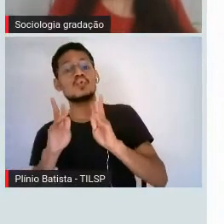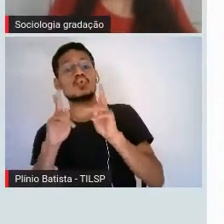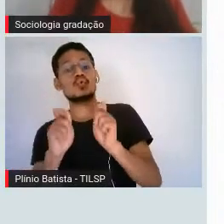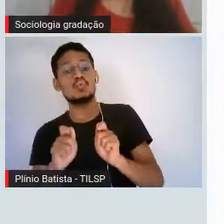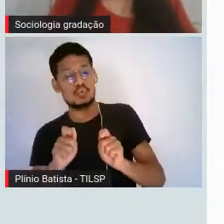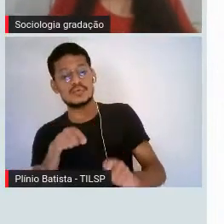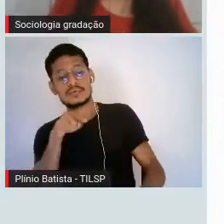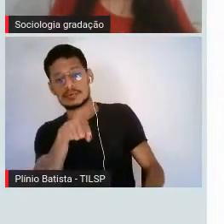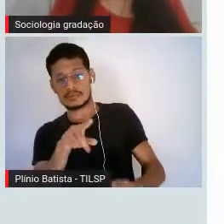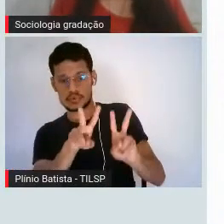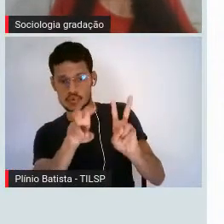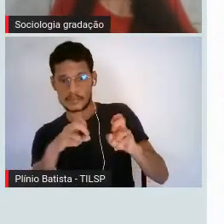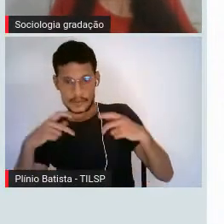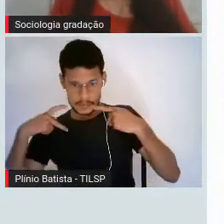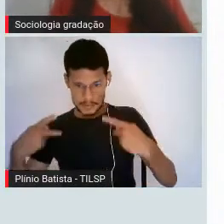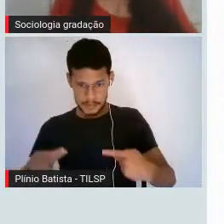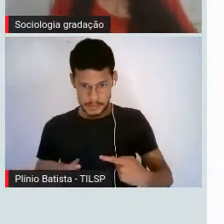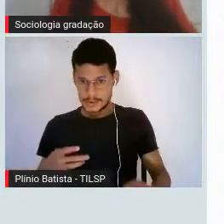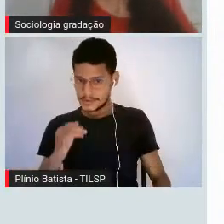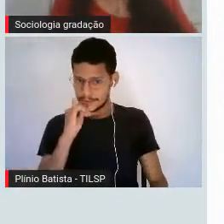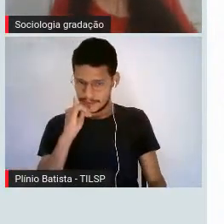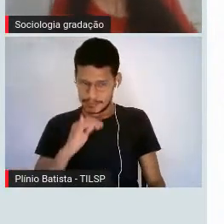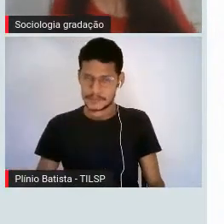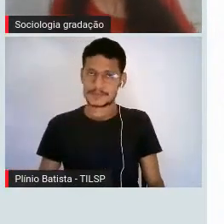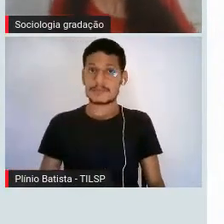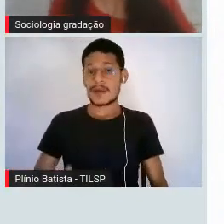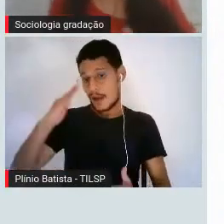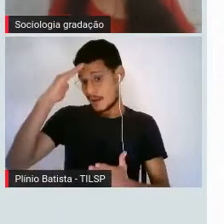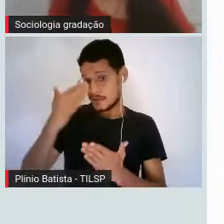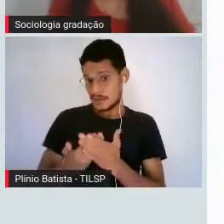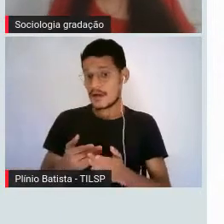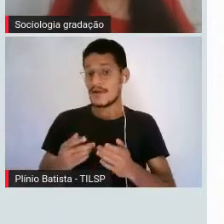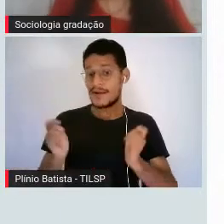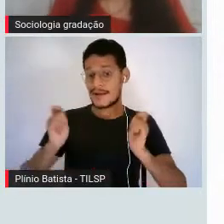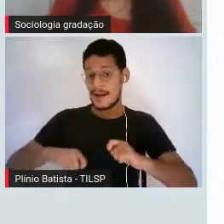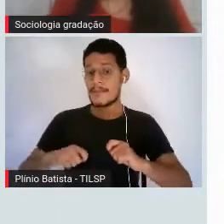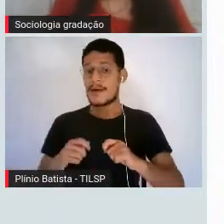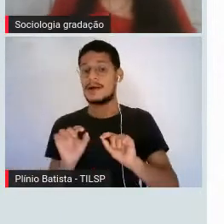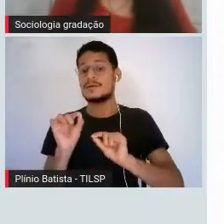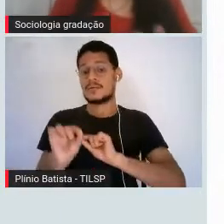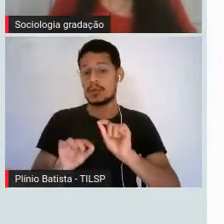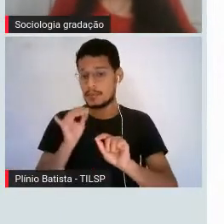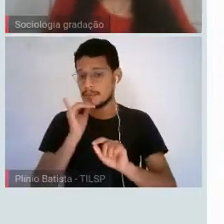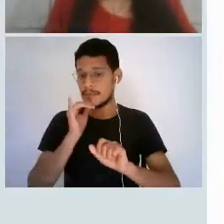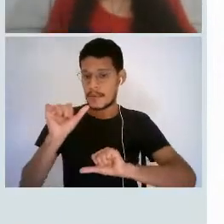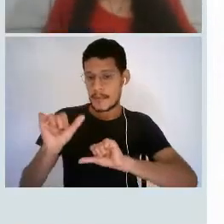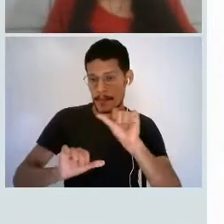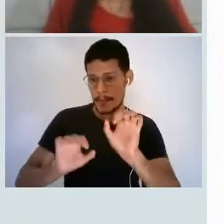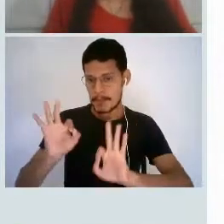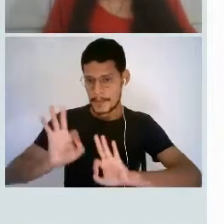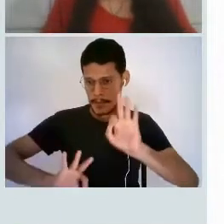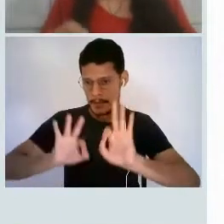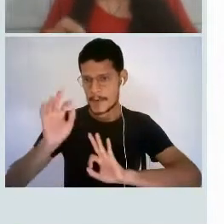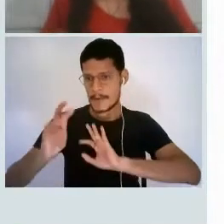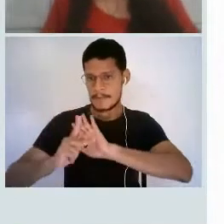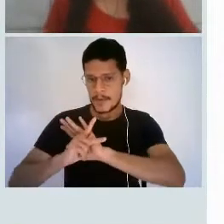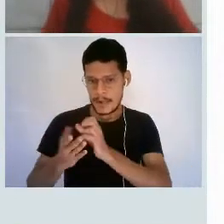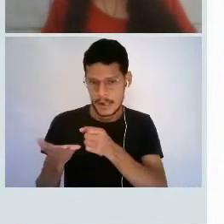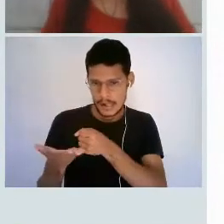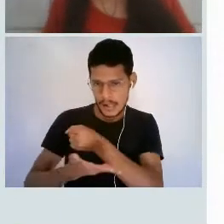na esperança de que seria possível reorganizar as bases da sociedade por meio de